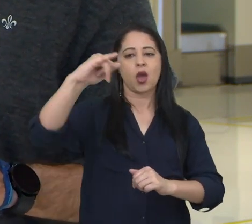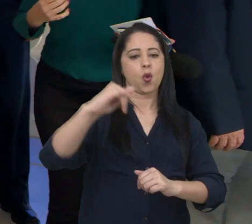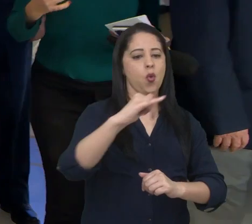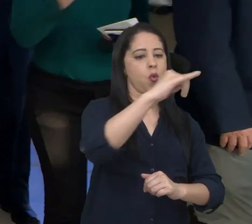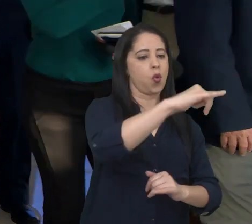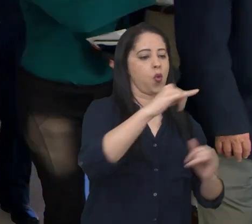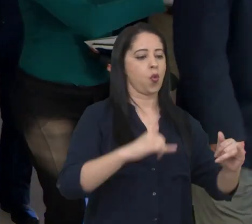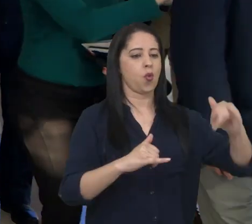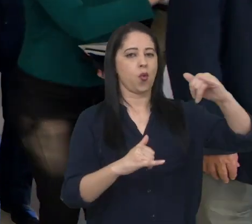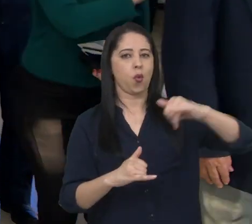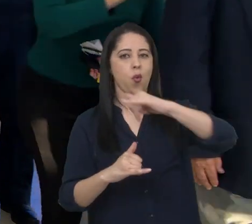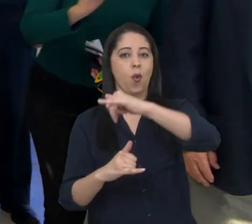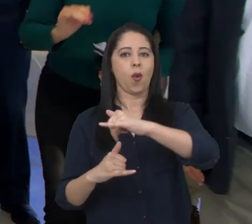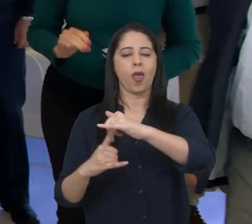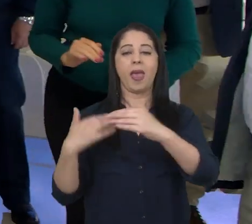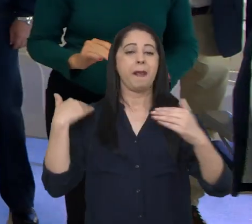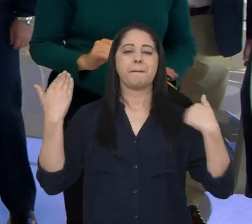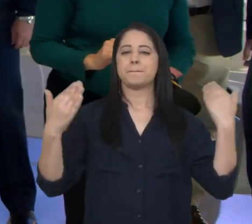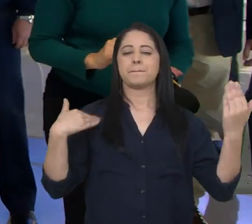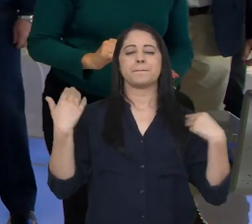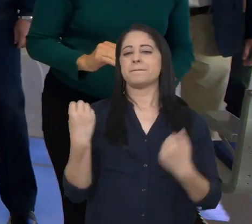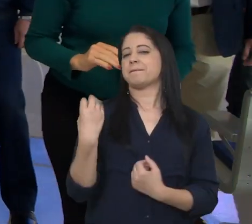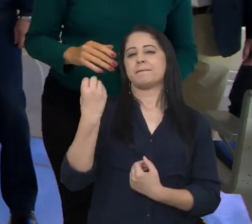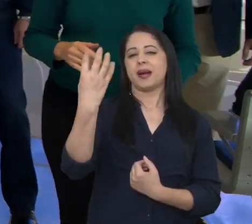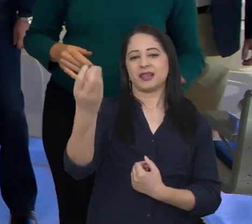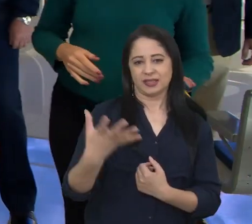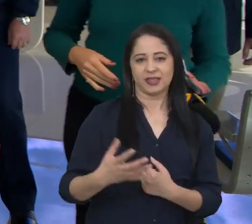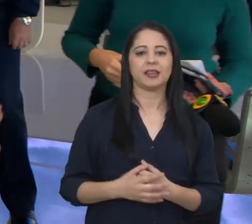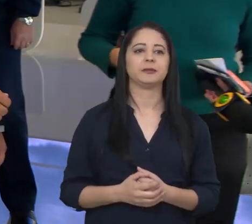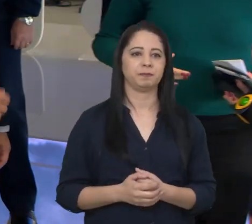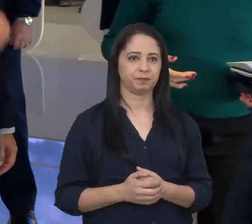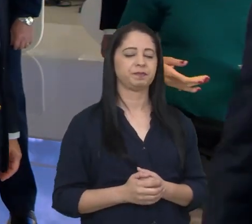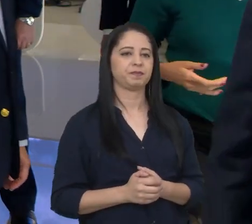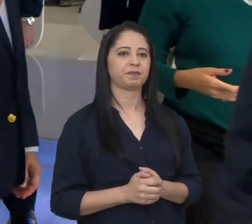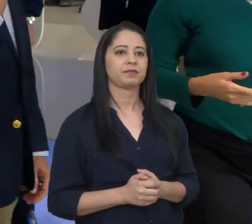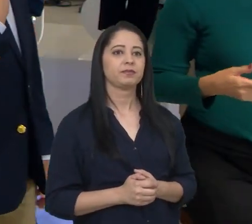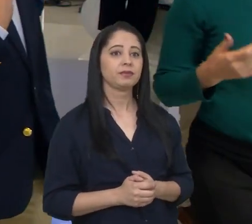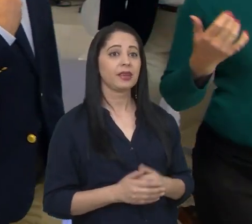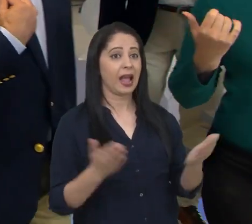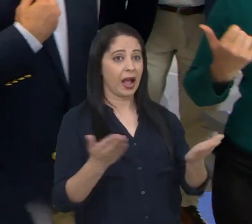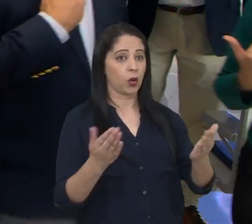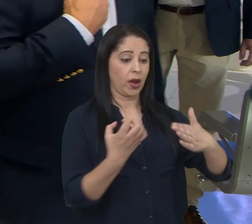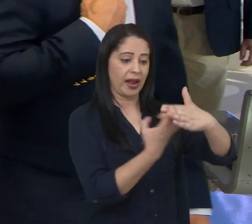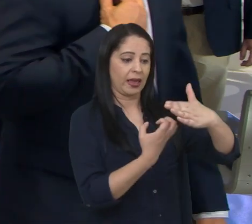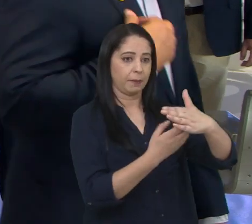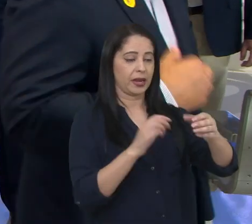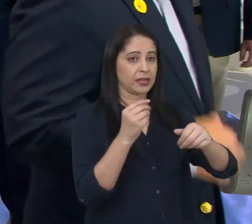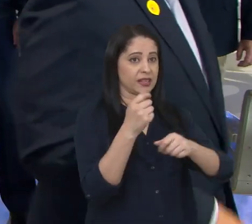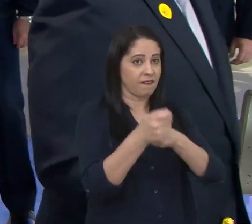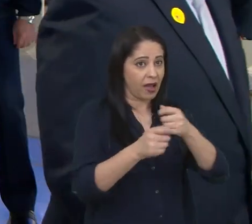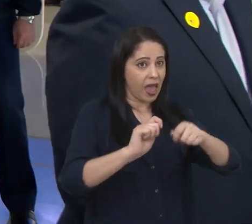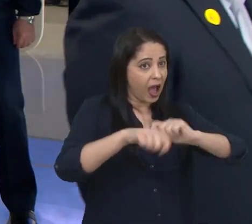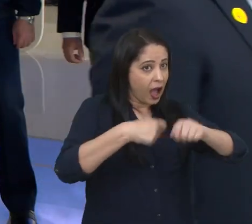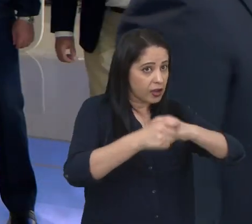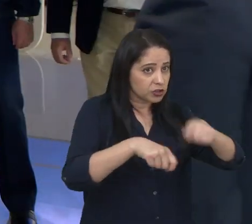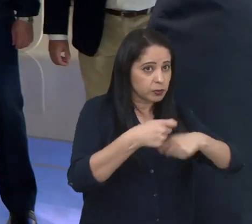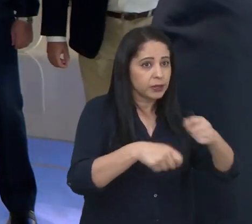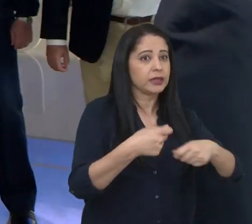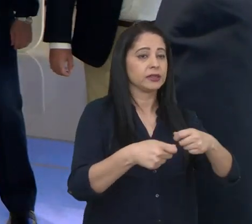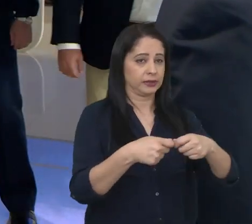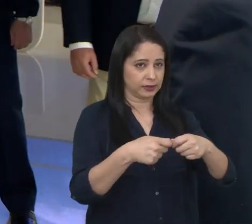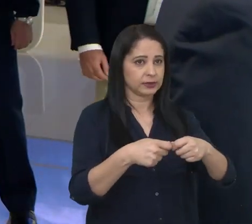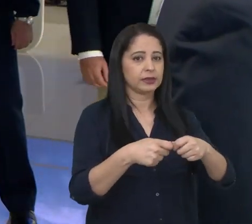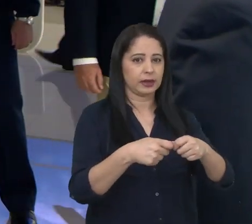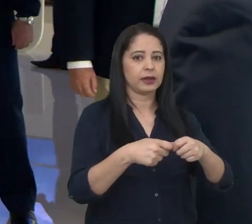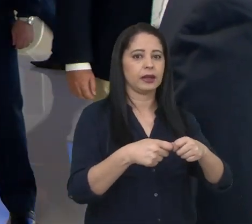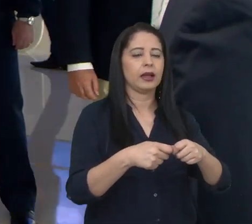comerciais. Já tem já muitas conversas e negociações, agora cabe a Aeroparte, que vai fazer toda a parte de gestão, em ter e atrair